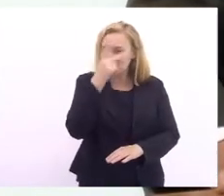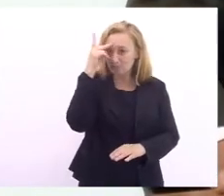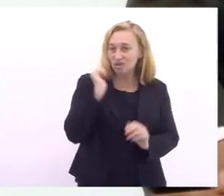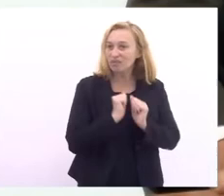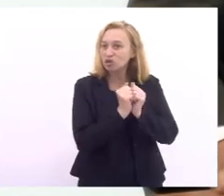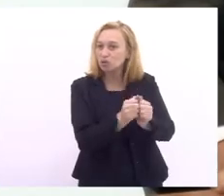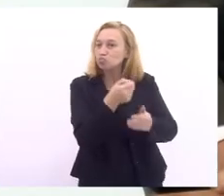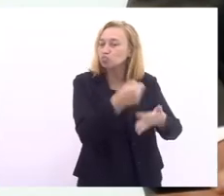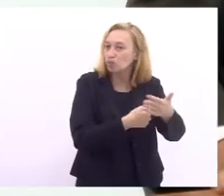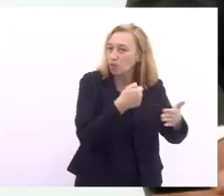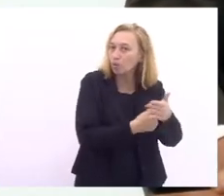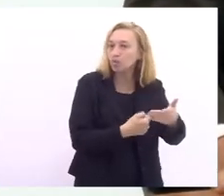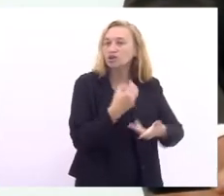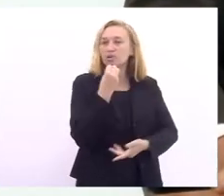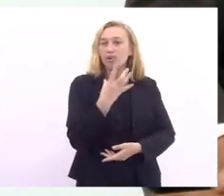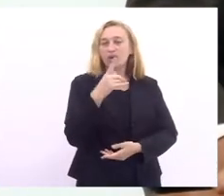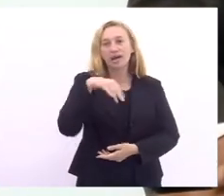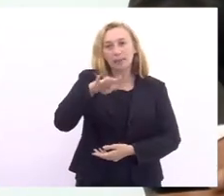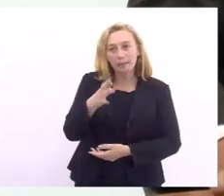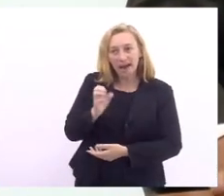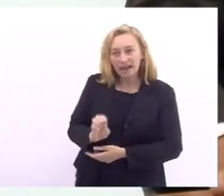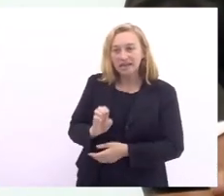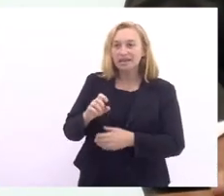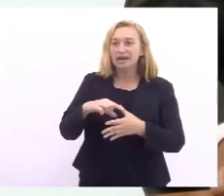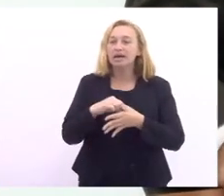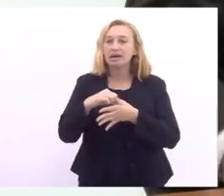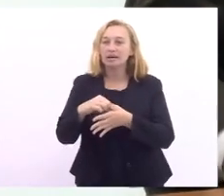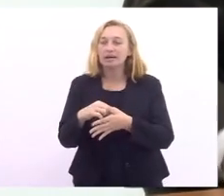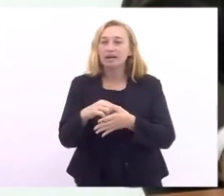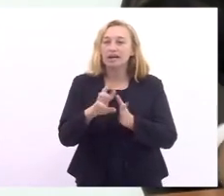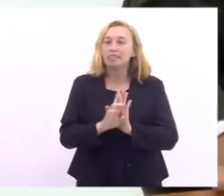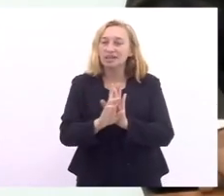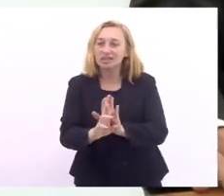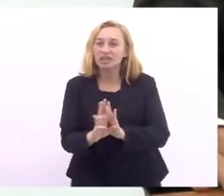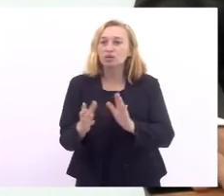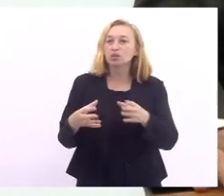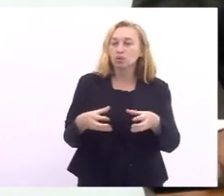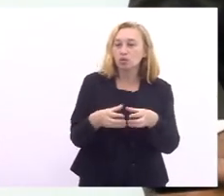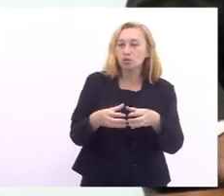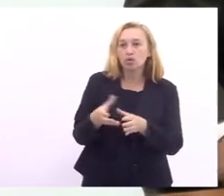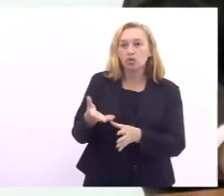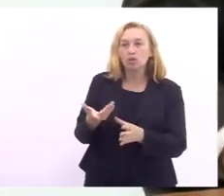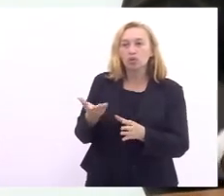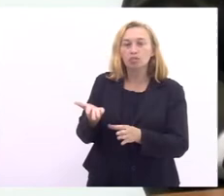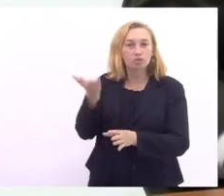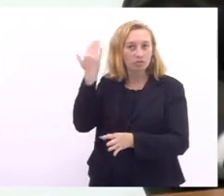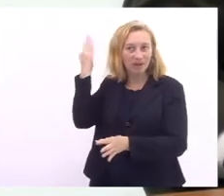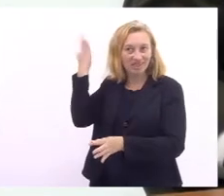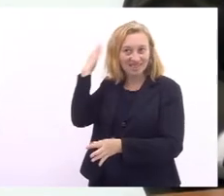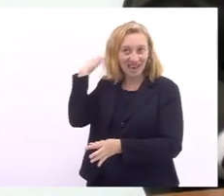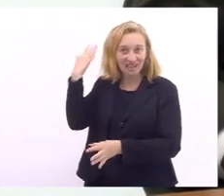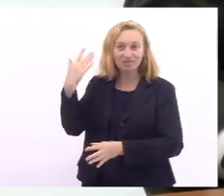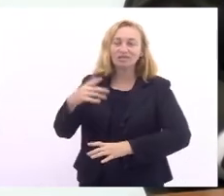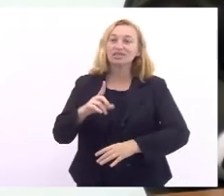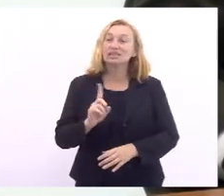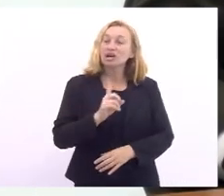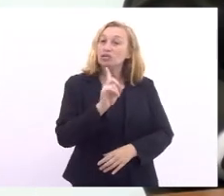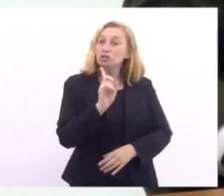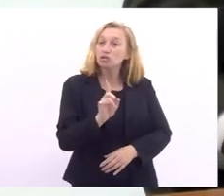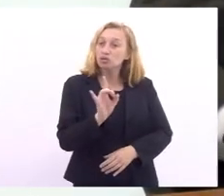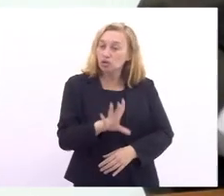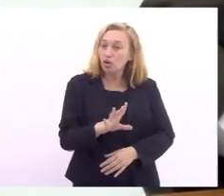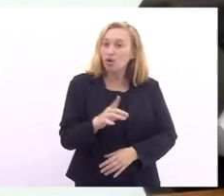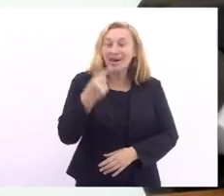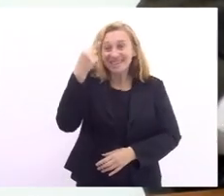né Que bom que a Mari tá aqui representando aquele grupo que lá atrás visualizou a criação dessa organização e não só